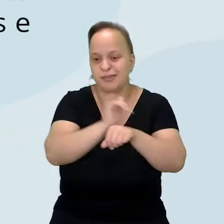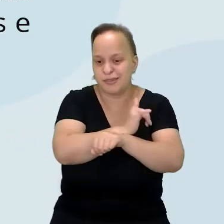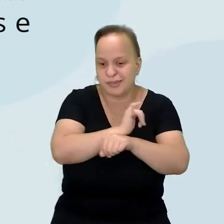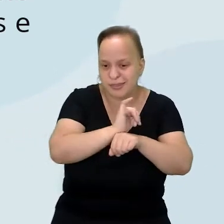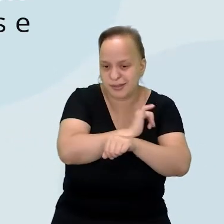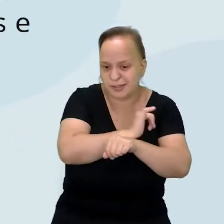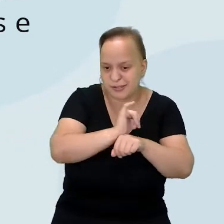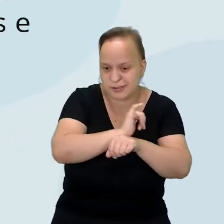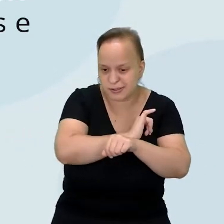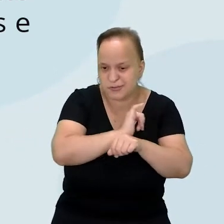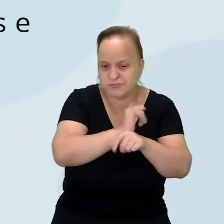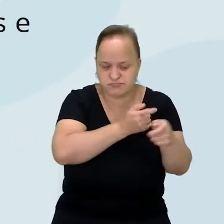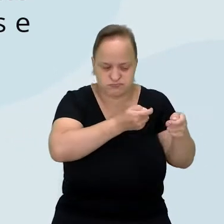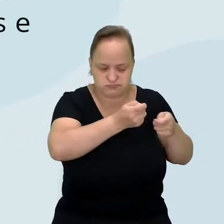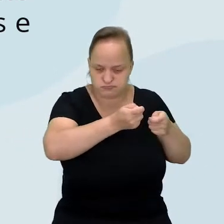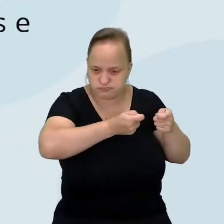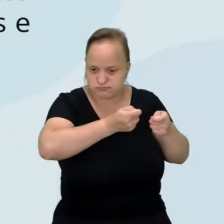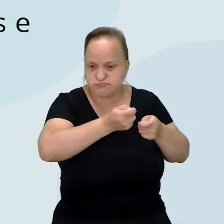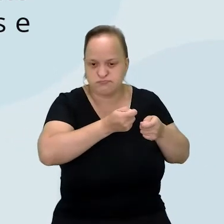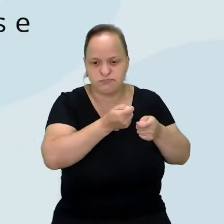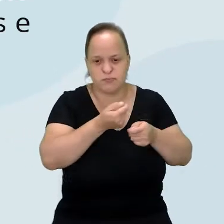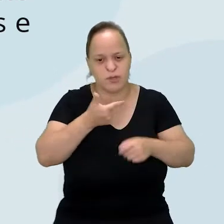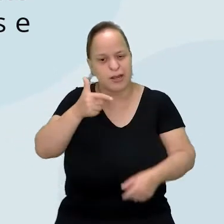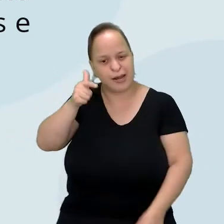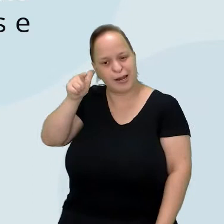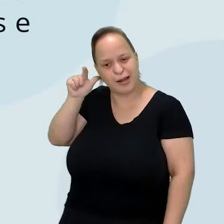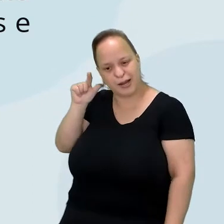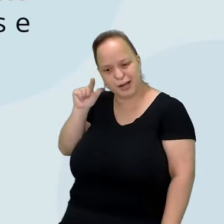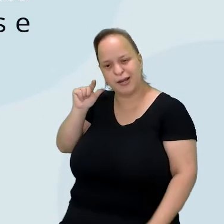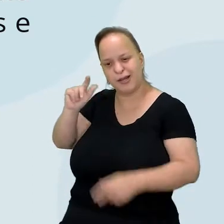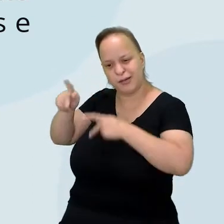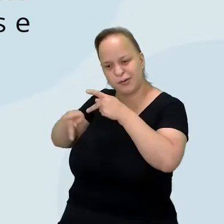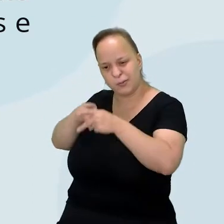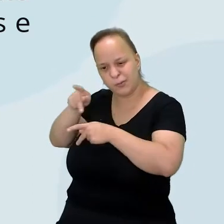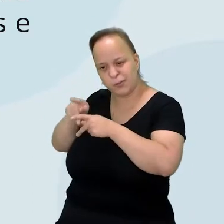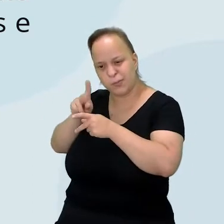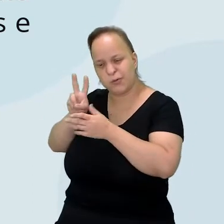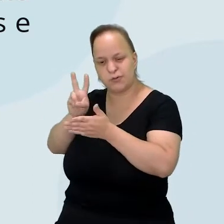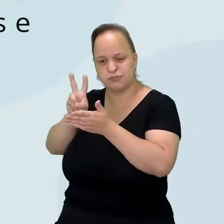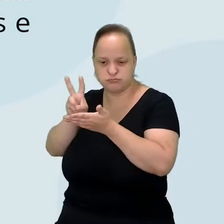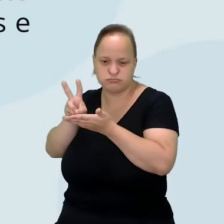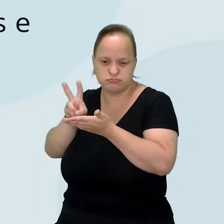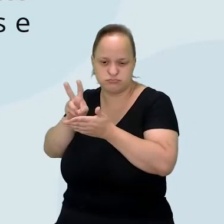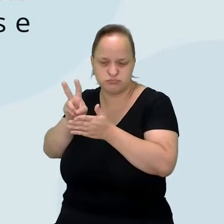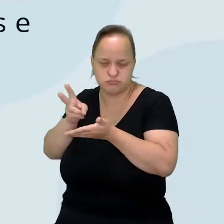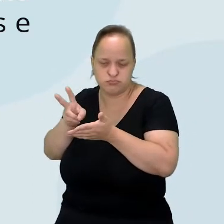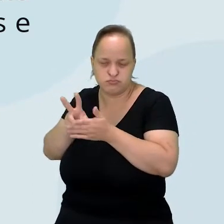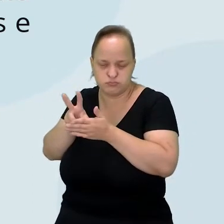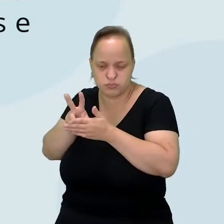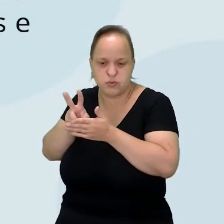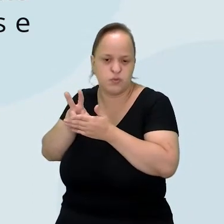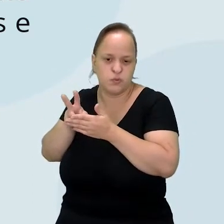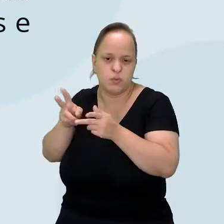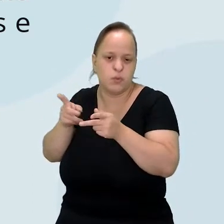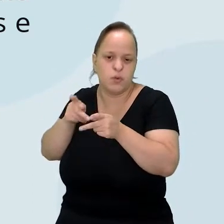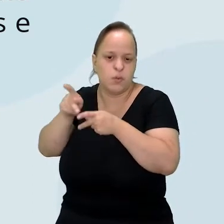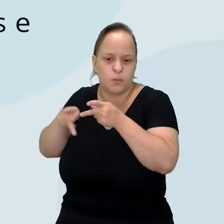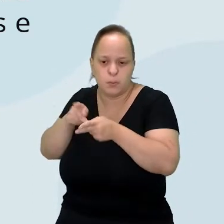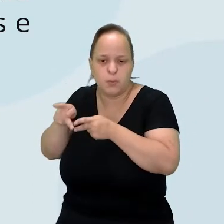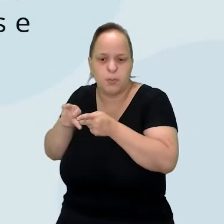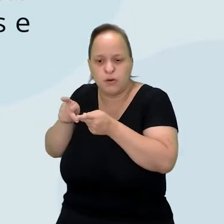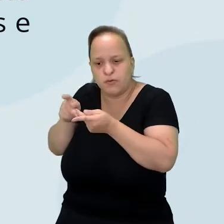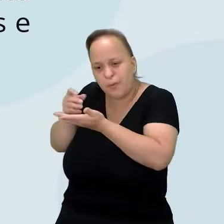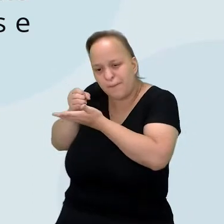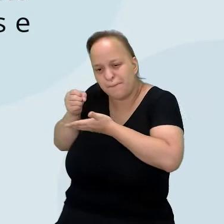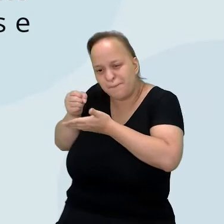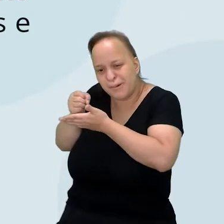justamente o conhecimento ofertado pelos povos originários ou trazidos também pelos povos que vieram, como, por exemplo, os africanos. Quando